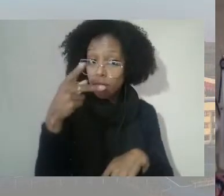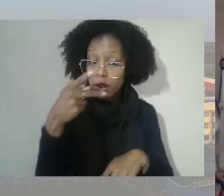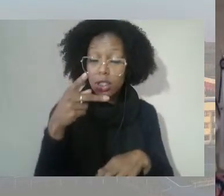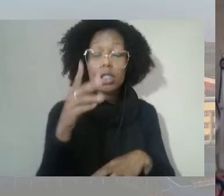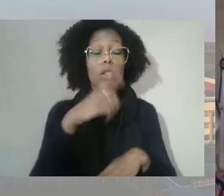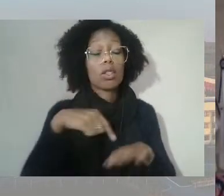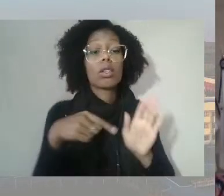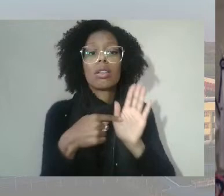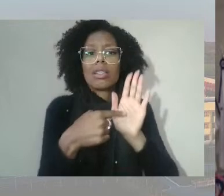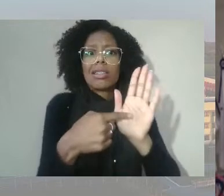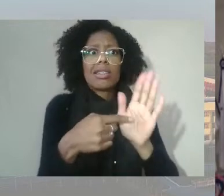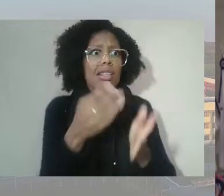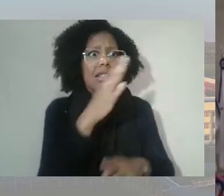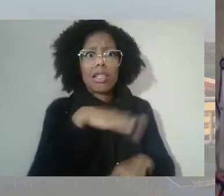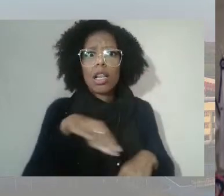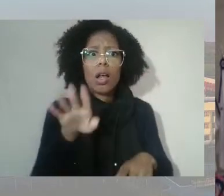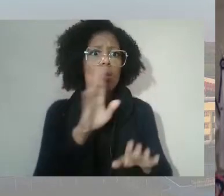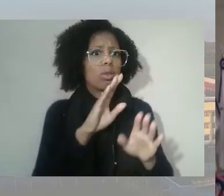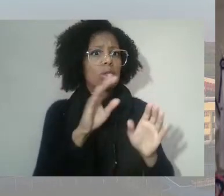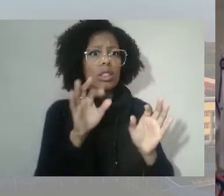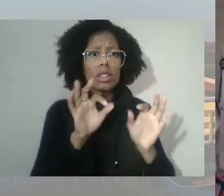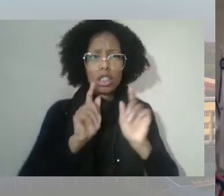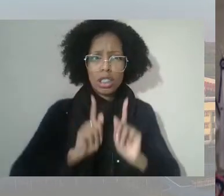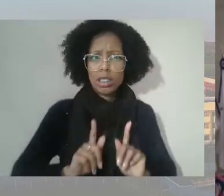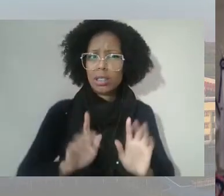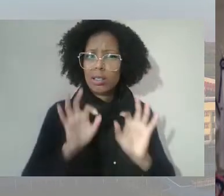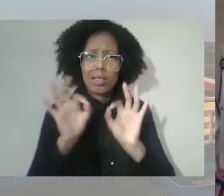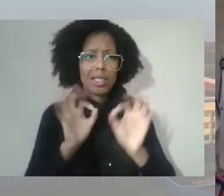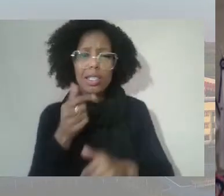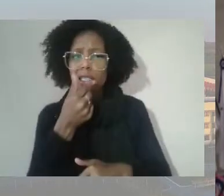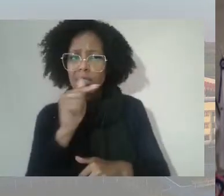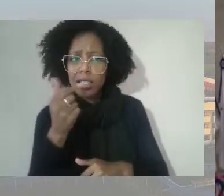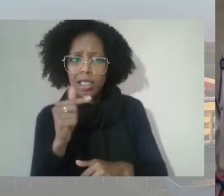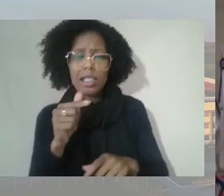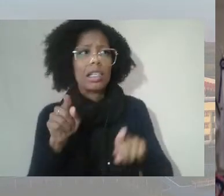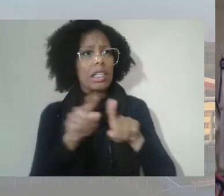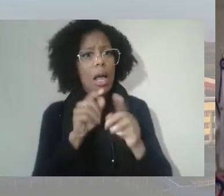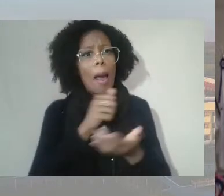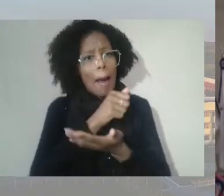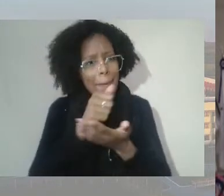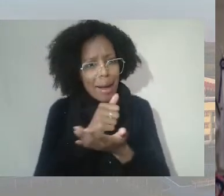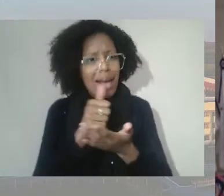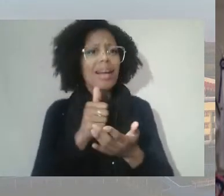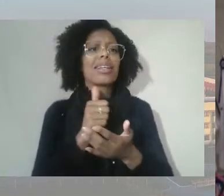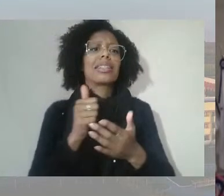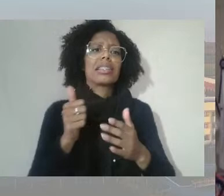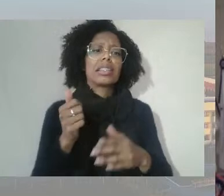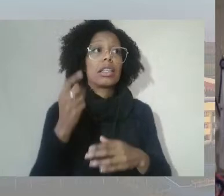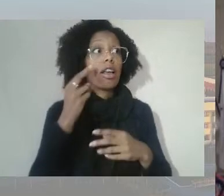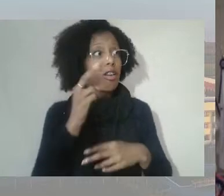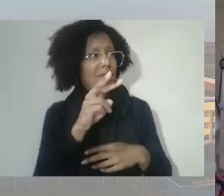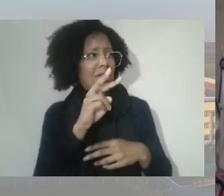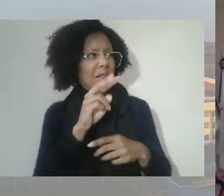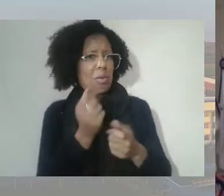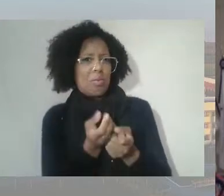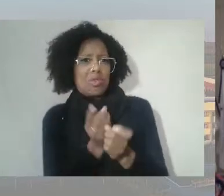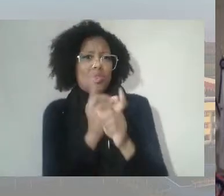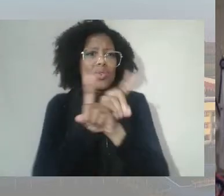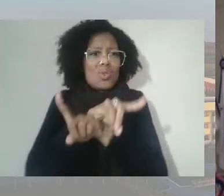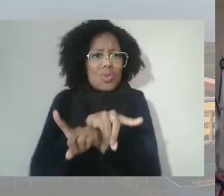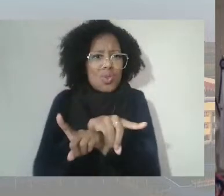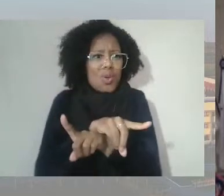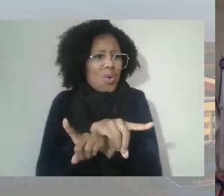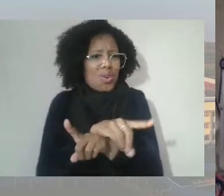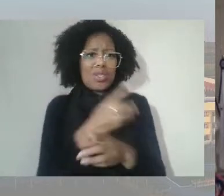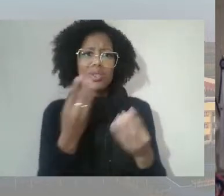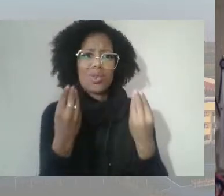o despreparo da gestão superior, a falta de bases sólidas na democracia e visão distorcida do que é uma universidade